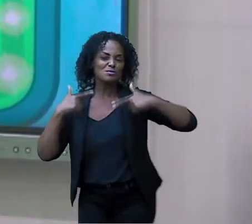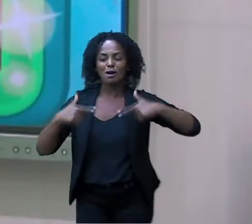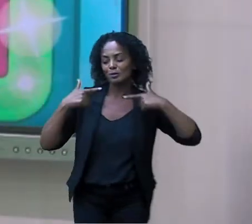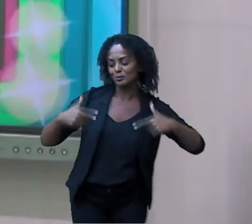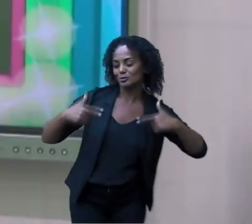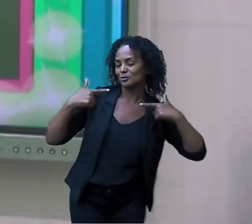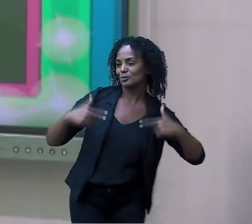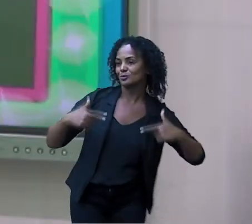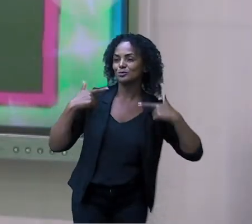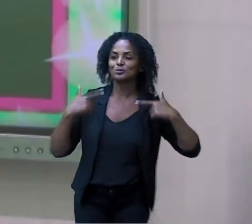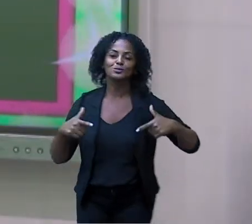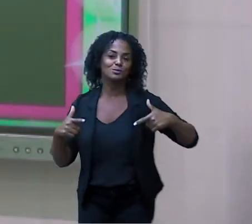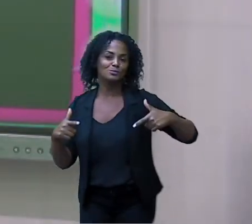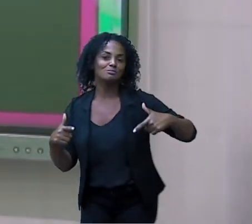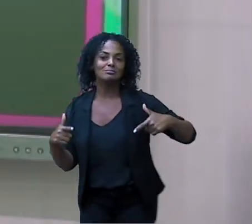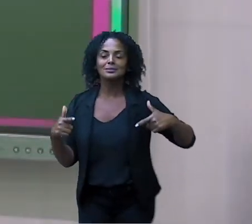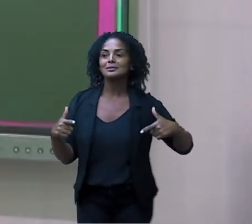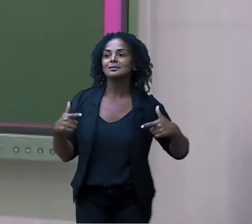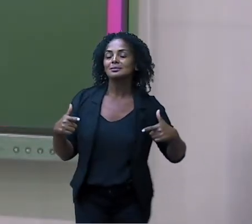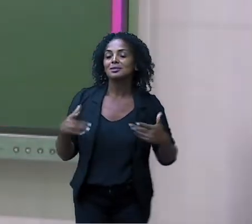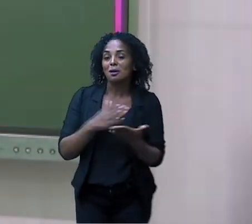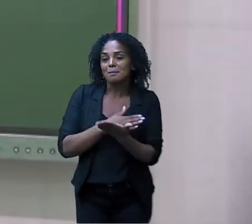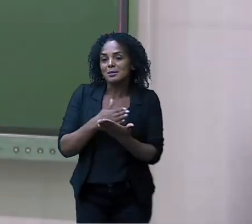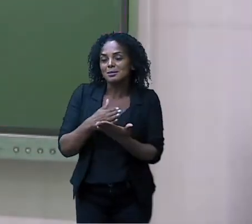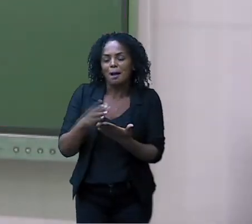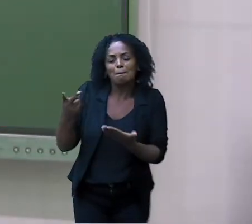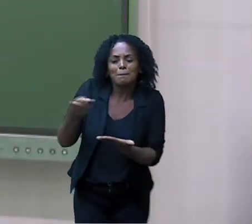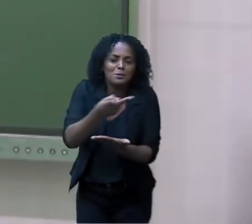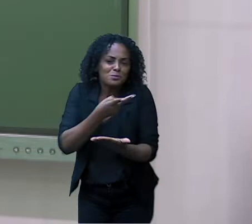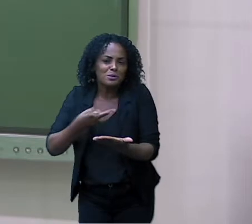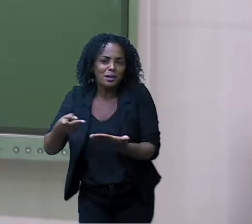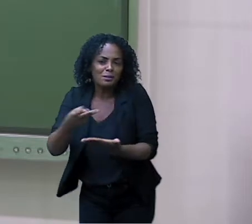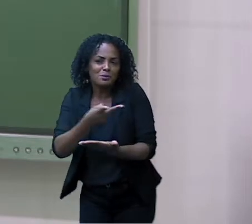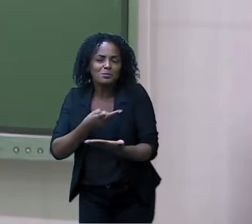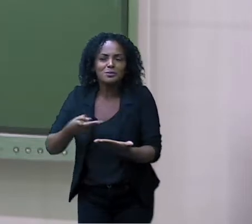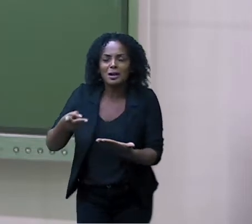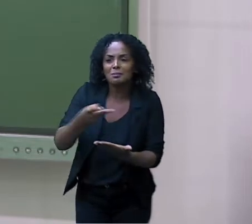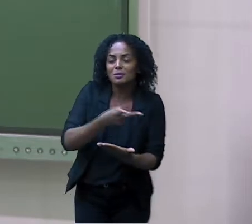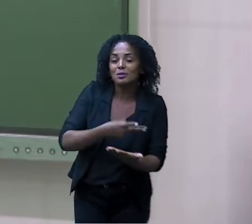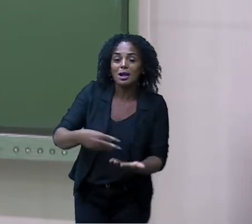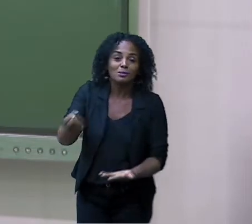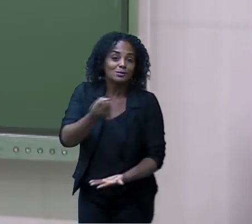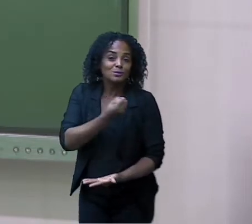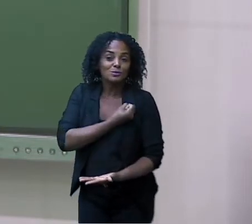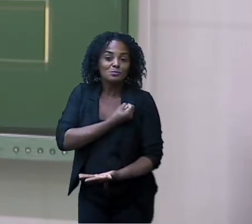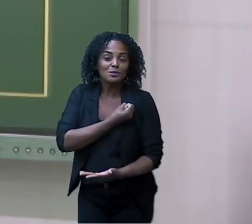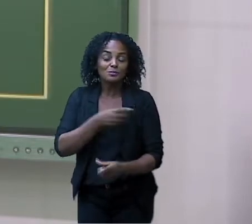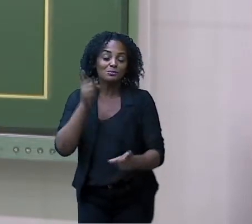da memória, no Memory Game. Pay attention.